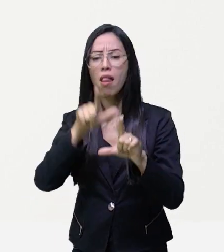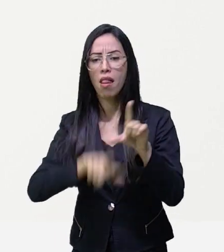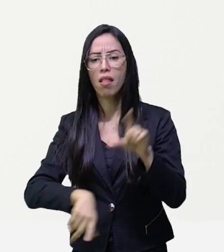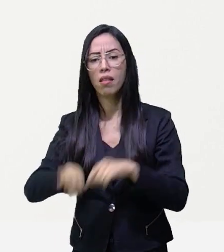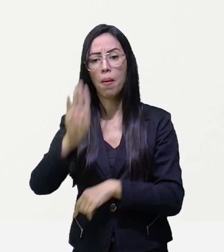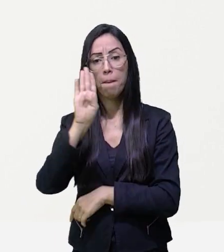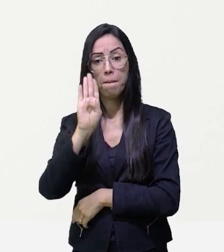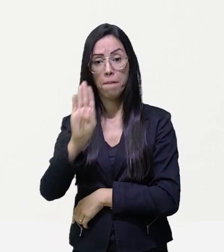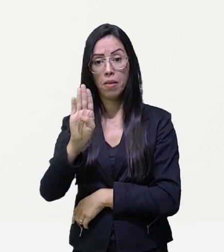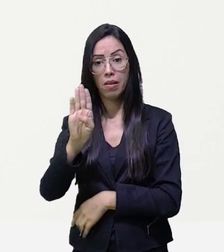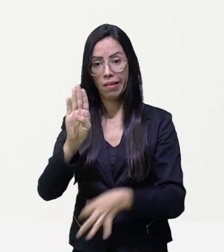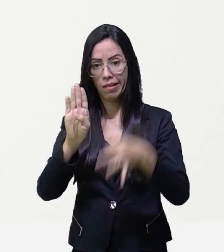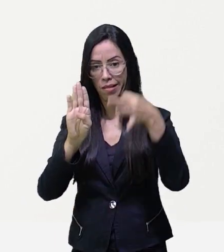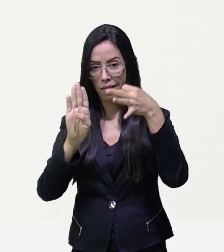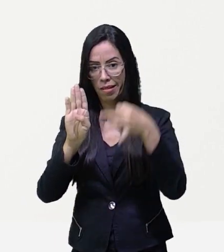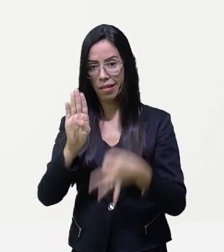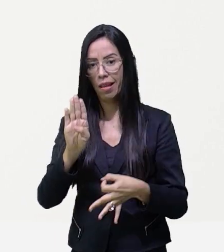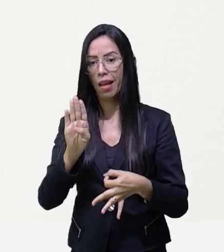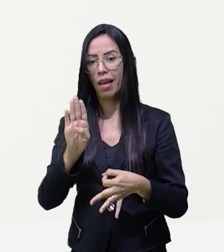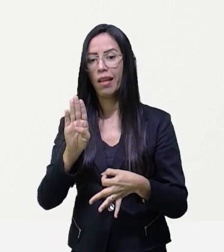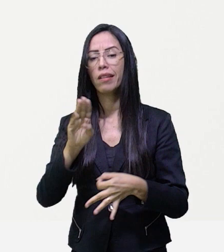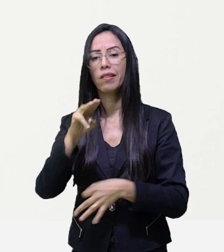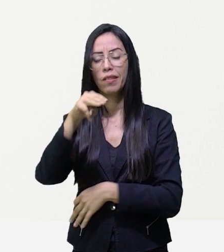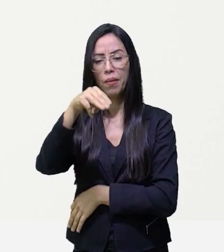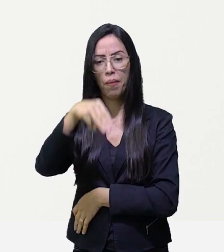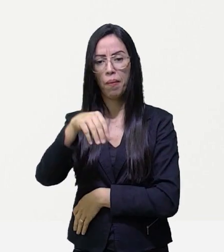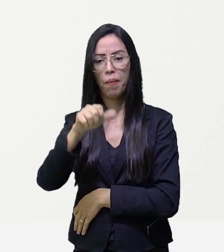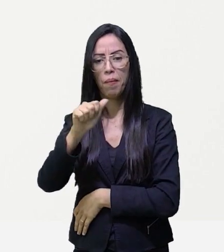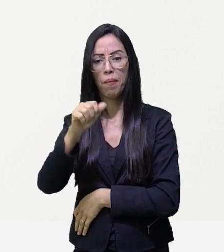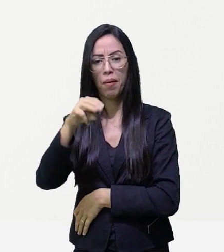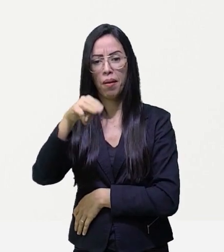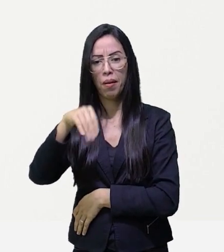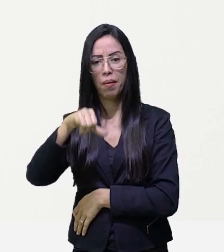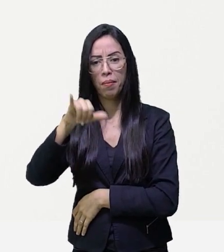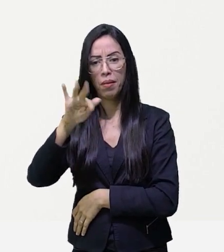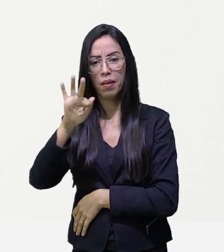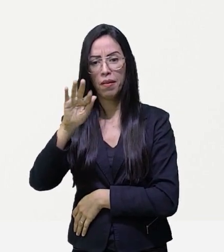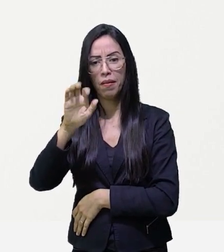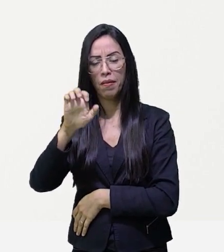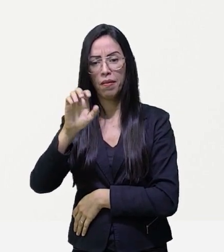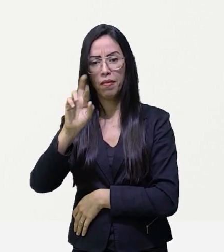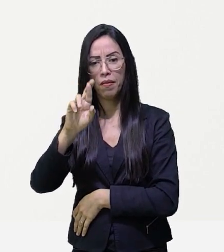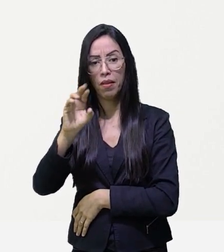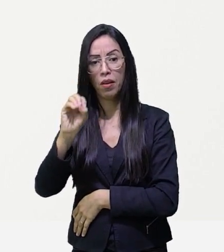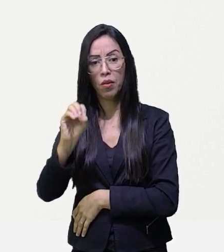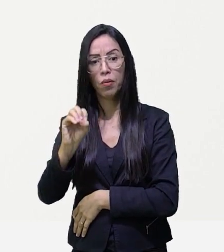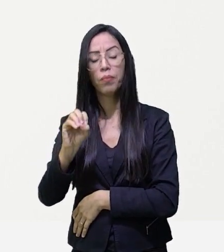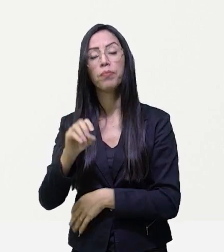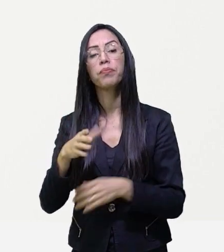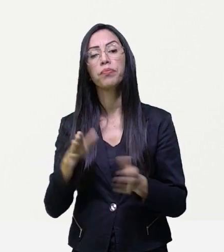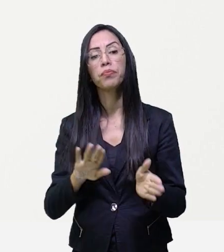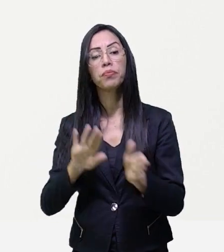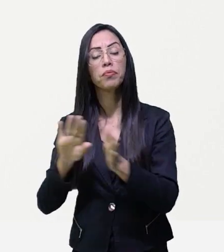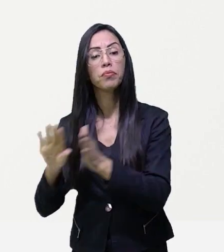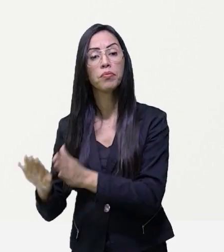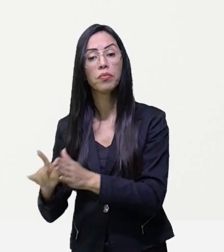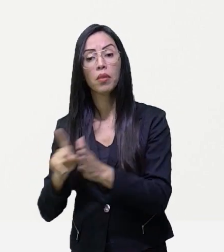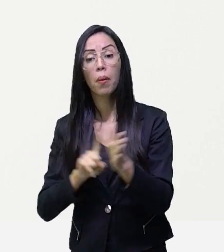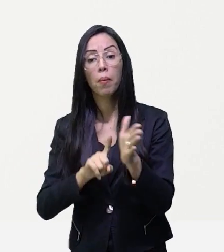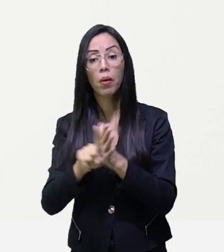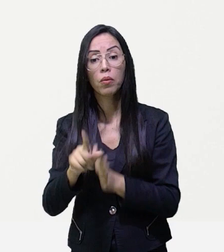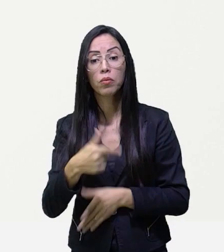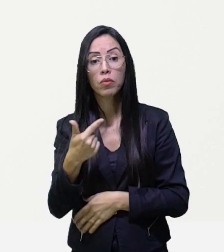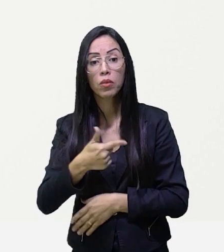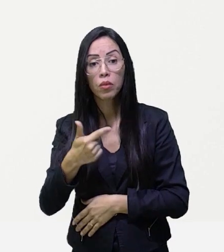Elas são mamíferos. Muito bem para quem acertou, hein? Parabéns. Próxima questão.